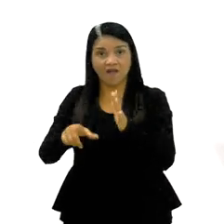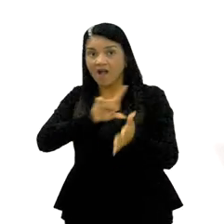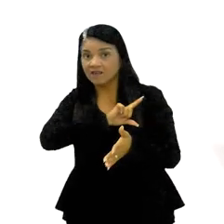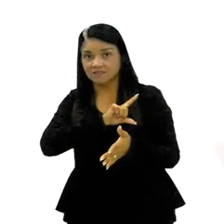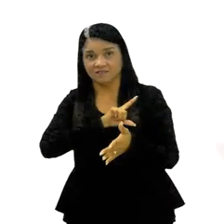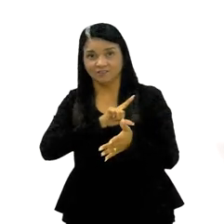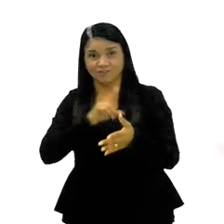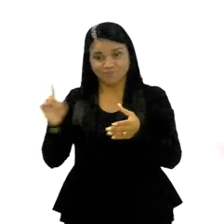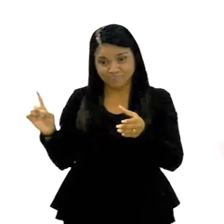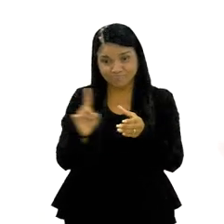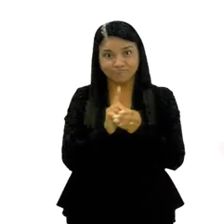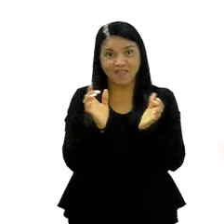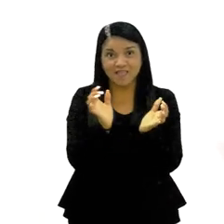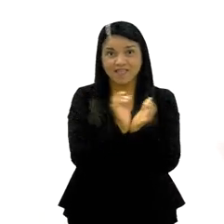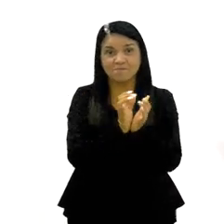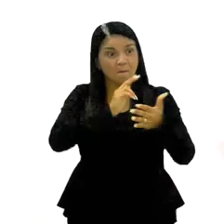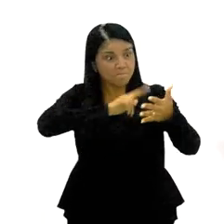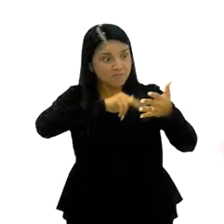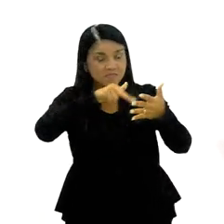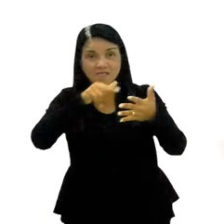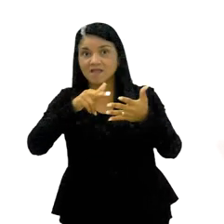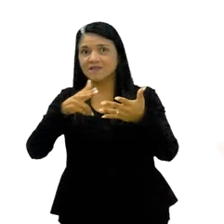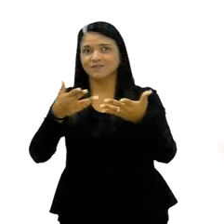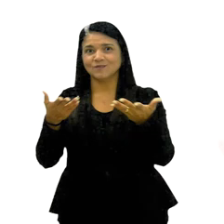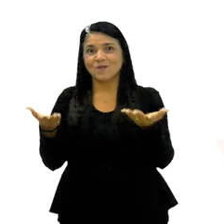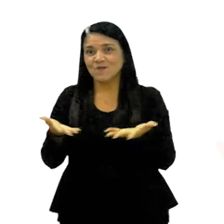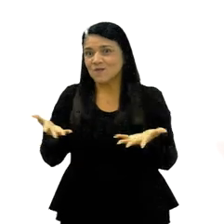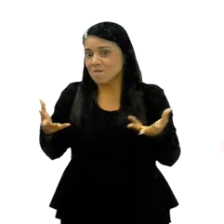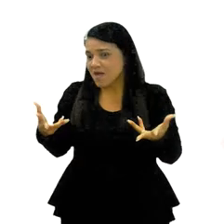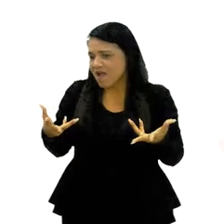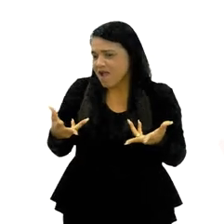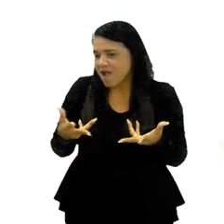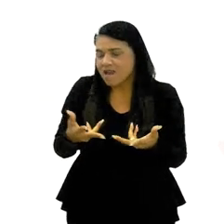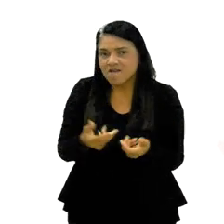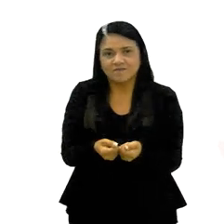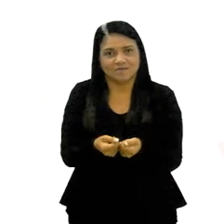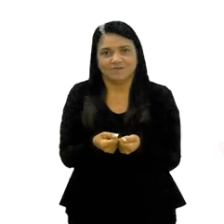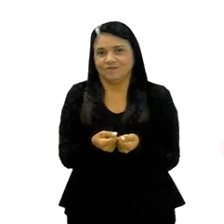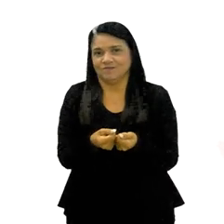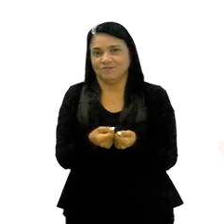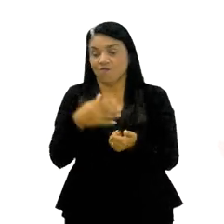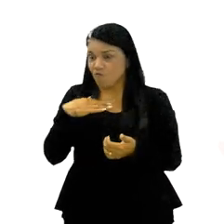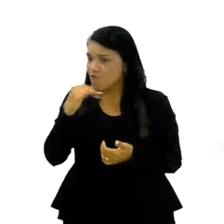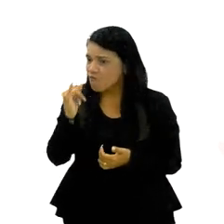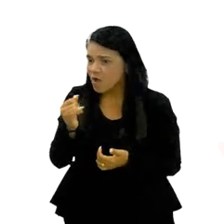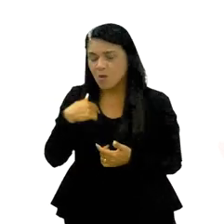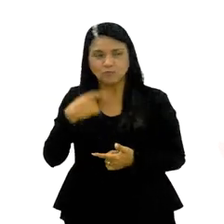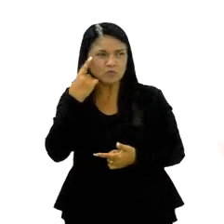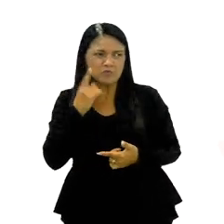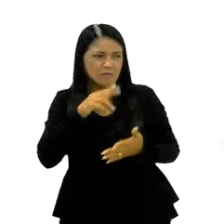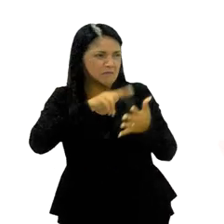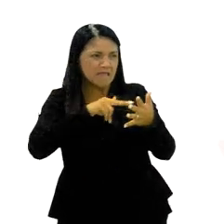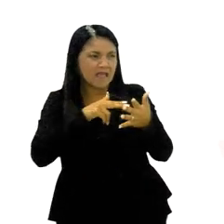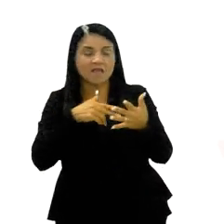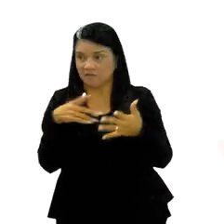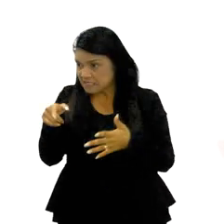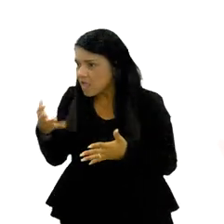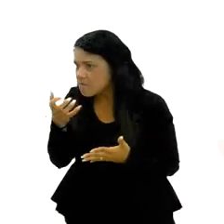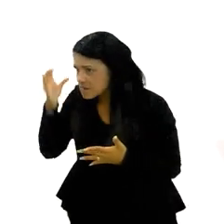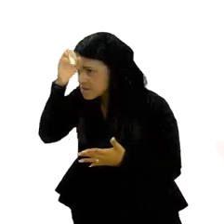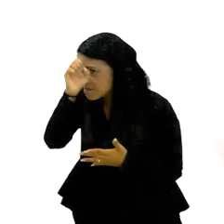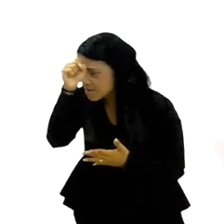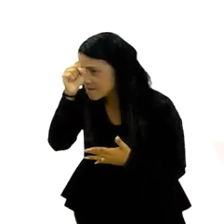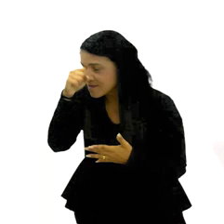pedreiros. Isso não é demérito para ninguém, tá? Mas a profissão é maravilhoso. É maravilhoso. E eu falo para ele, mas eu não sei pintar,